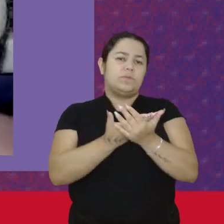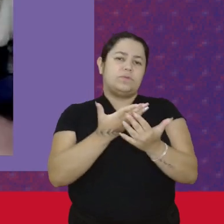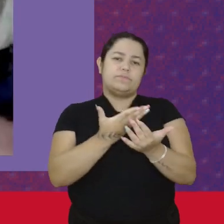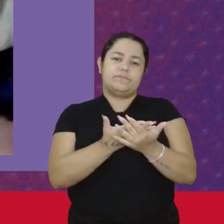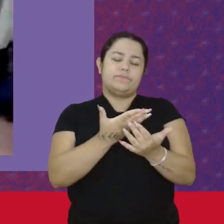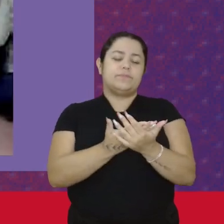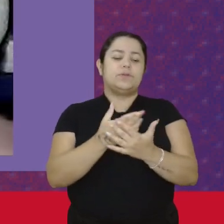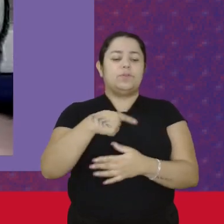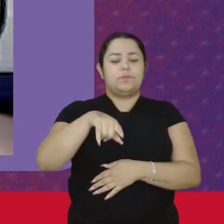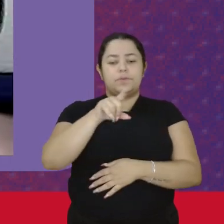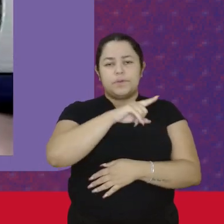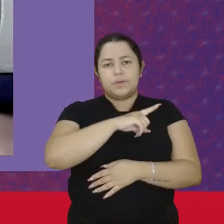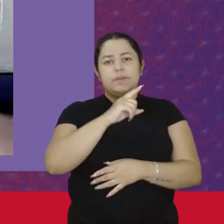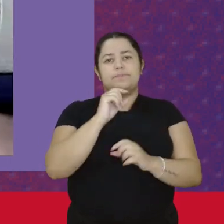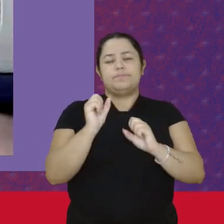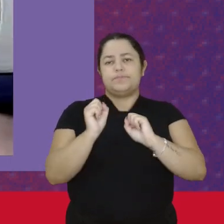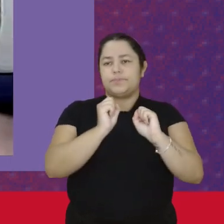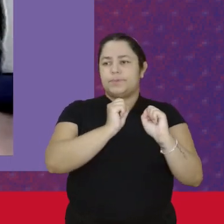gente pode,